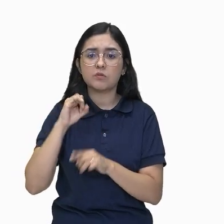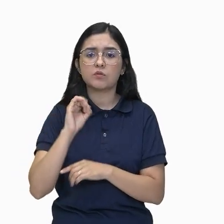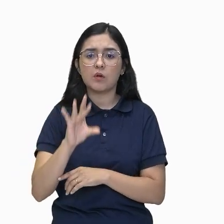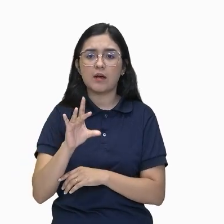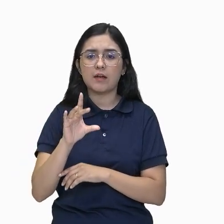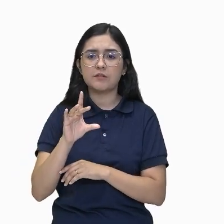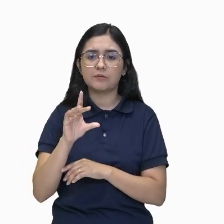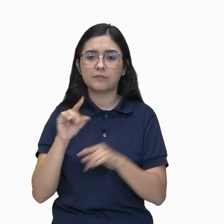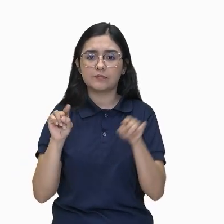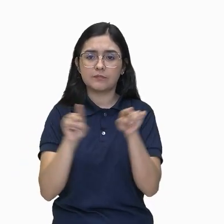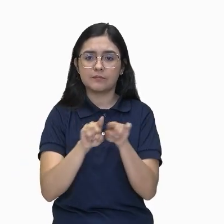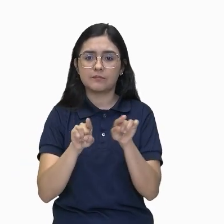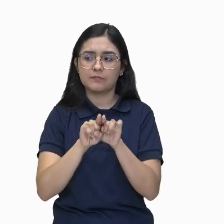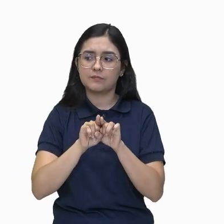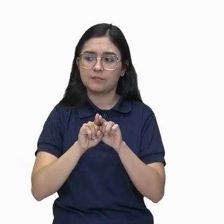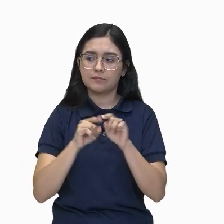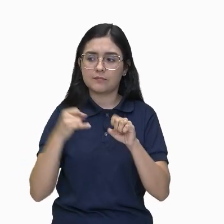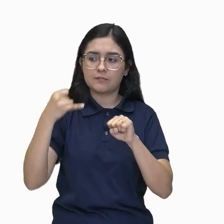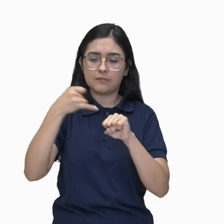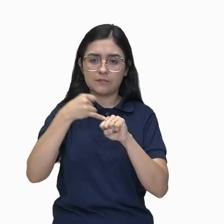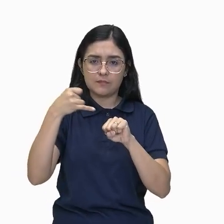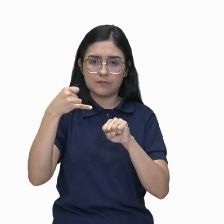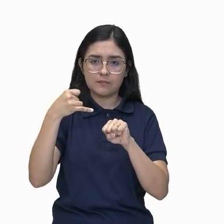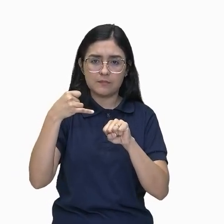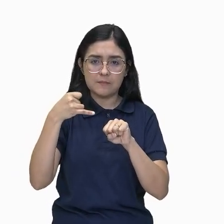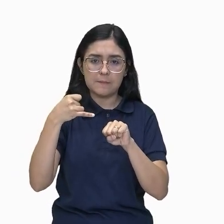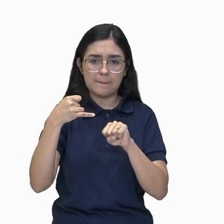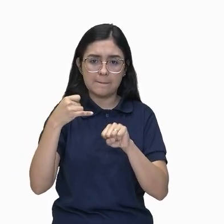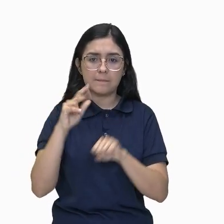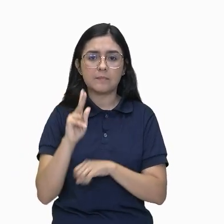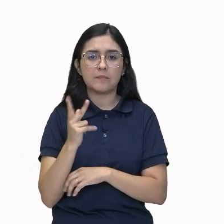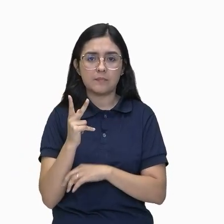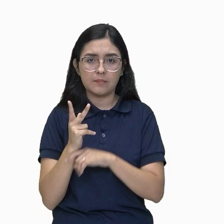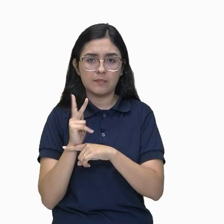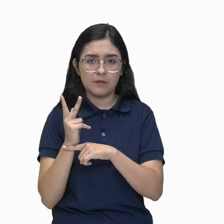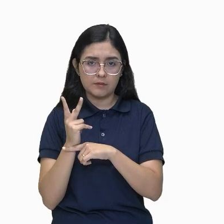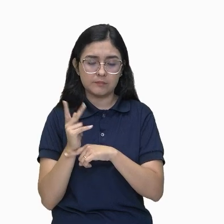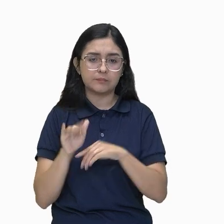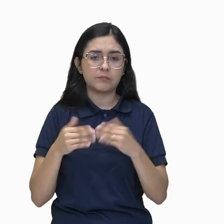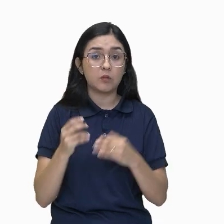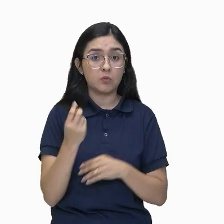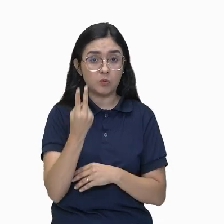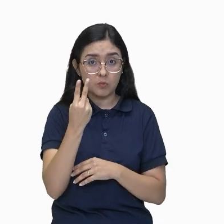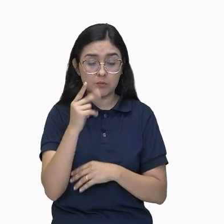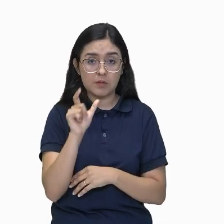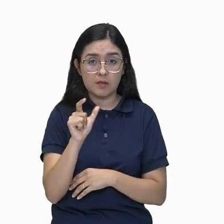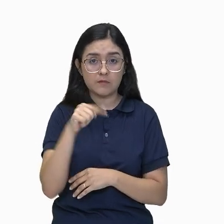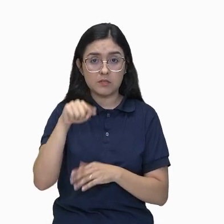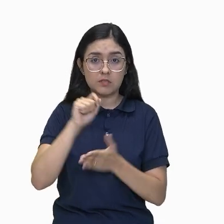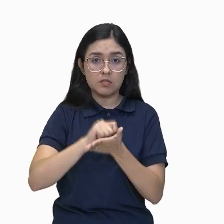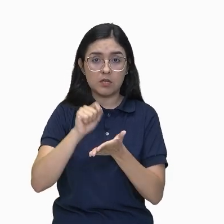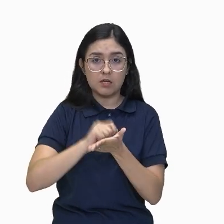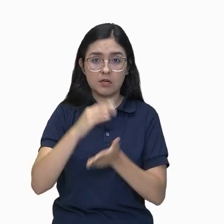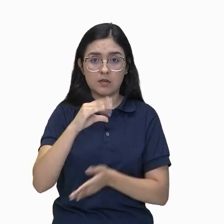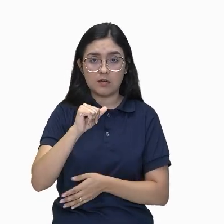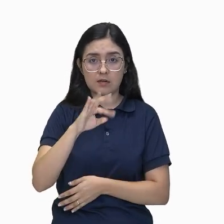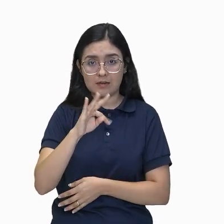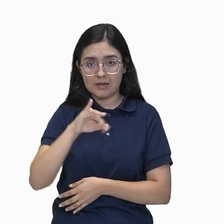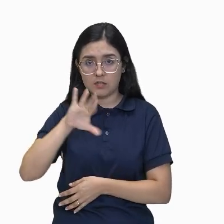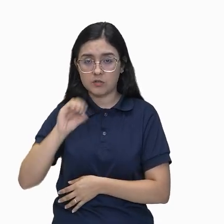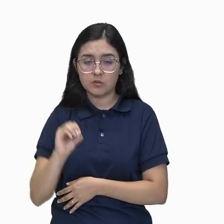o cátion hidrogênio. Temos duas palavras que eu quero que você anotem aí. Cátion hidrogênio